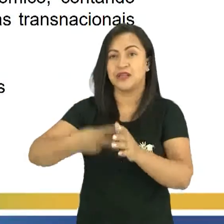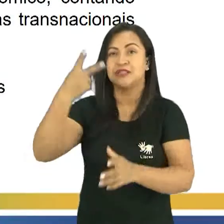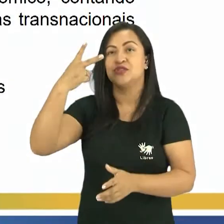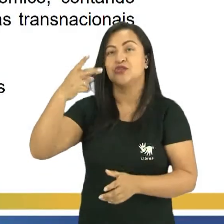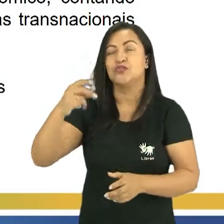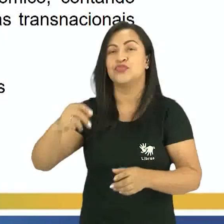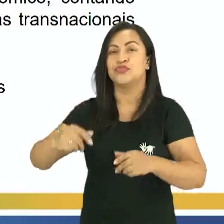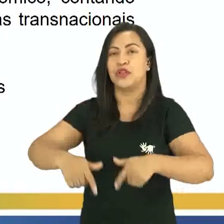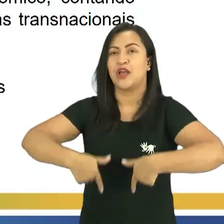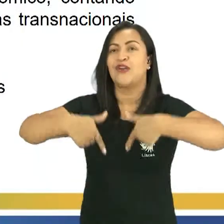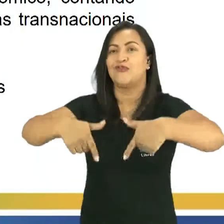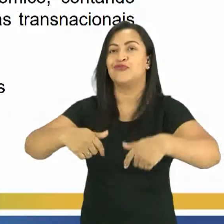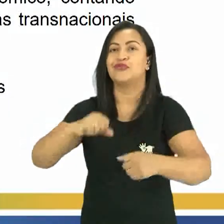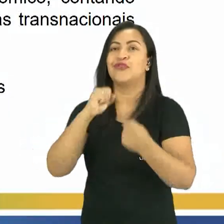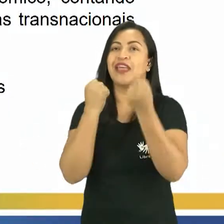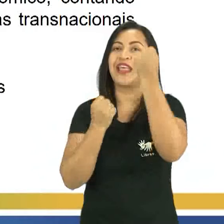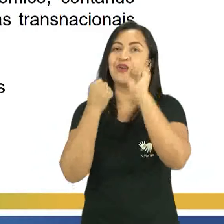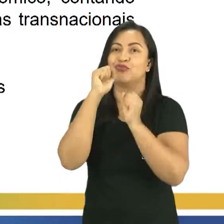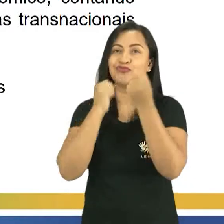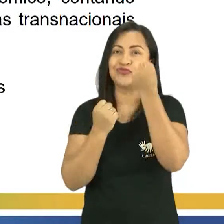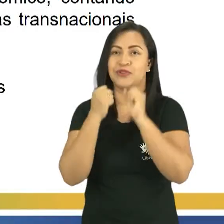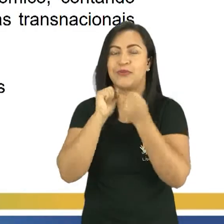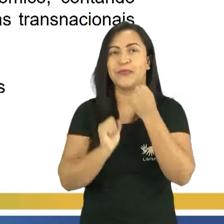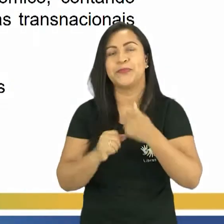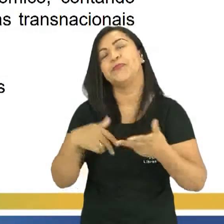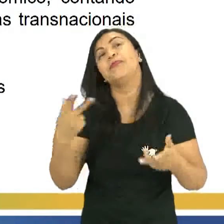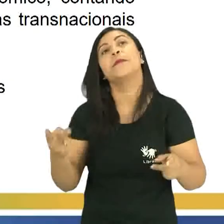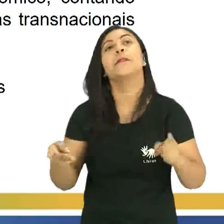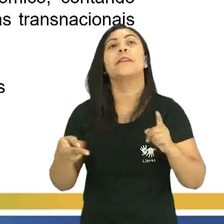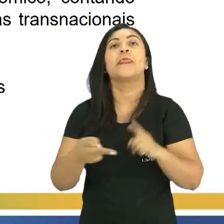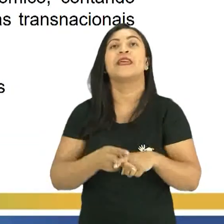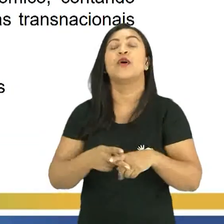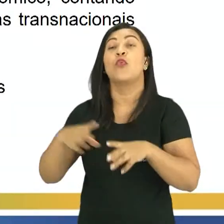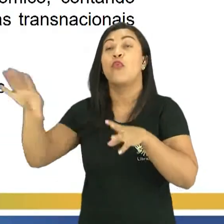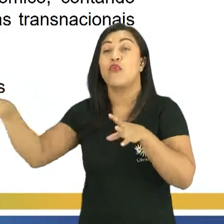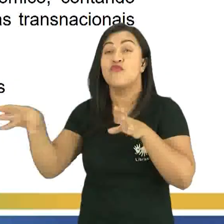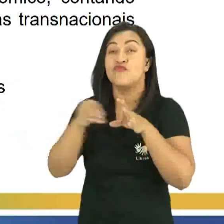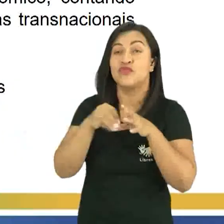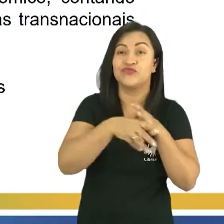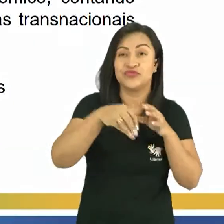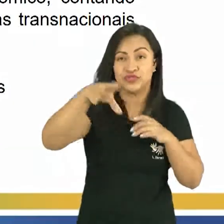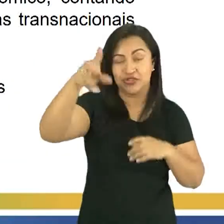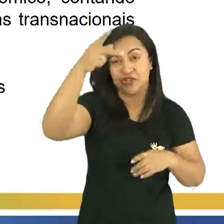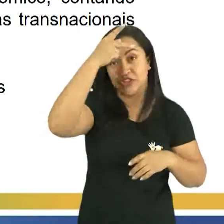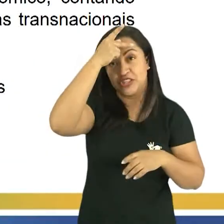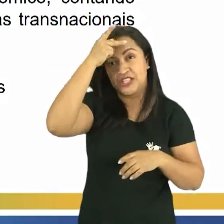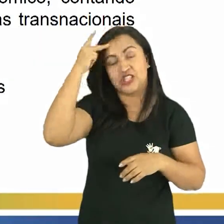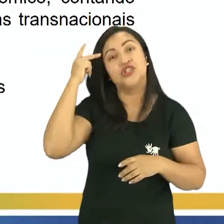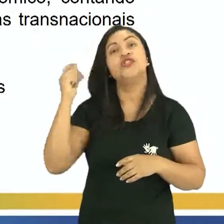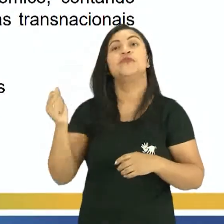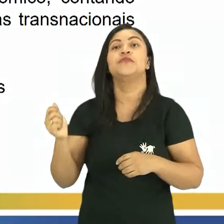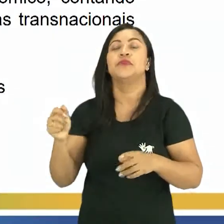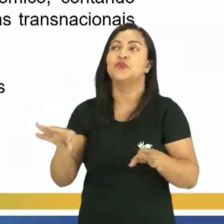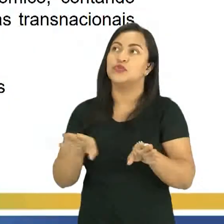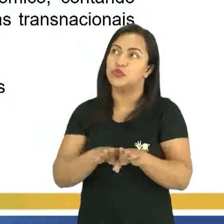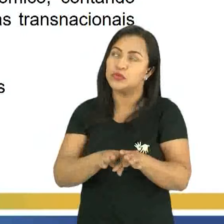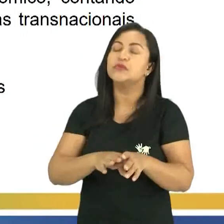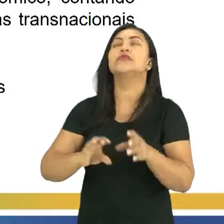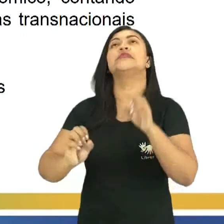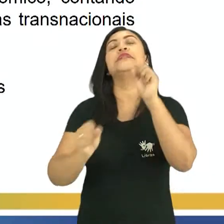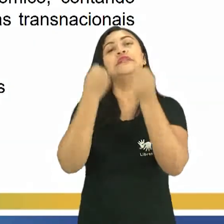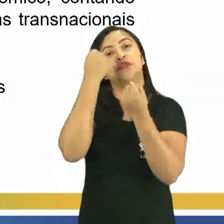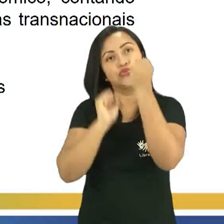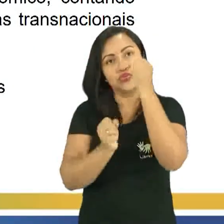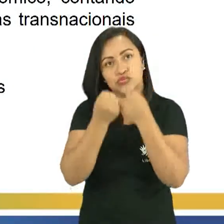que vai se disseminar aí pela Europa. Esse grande acúmulo populacional, esse grande acúmulo de indústrias, esse grande acúmulo